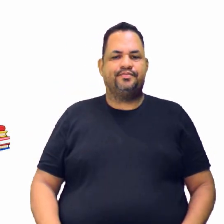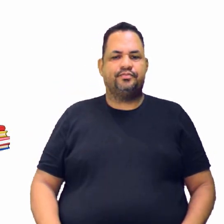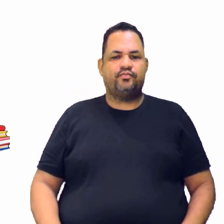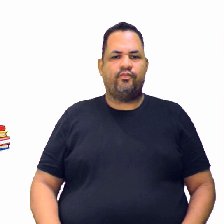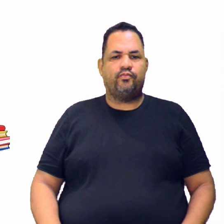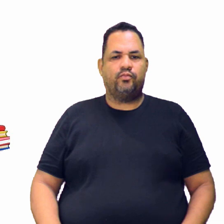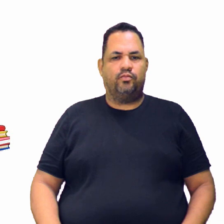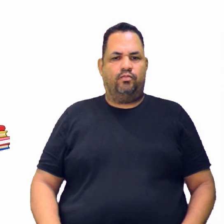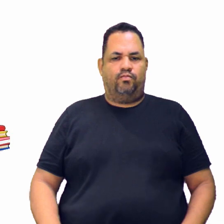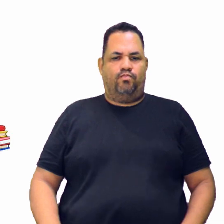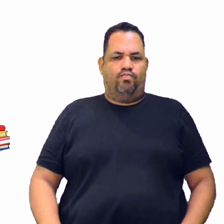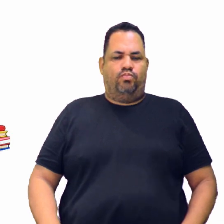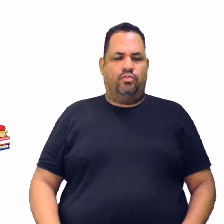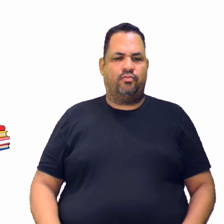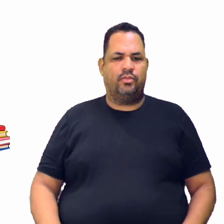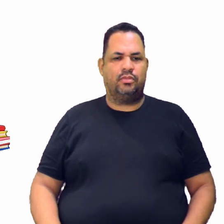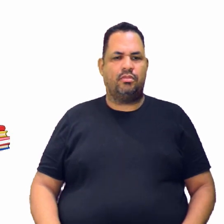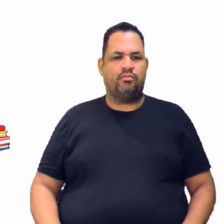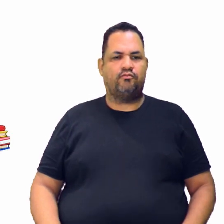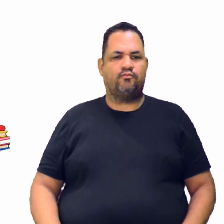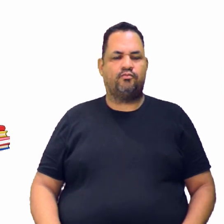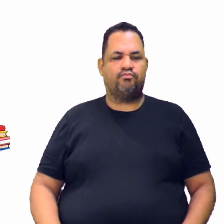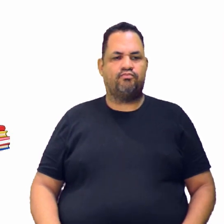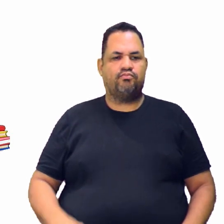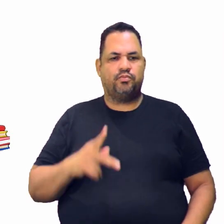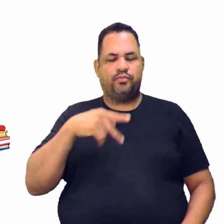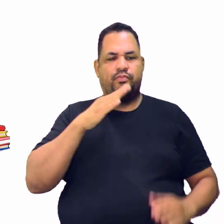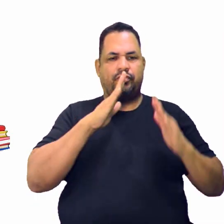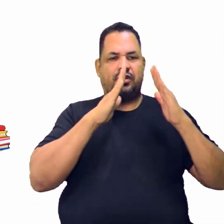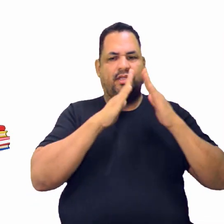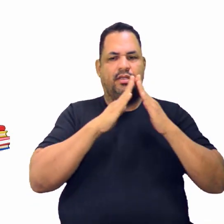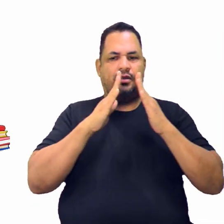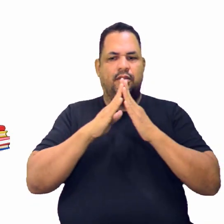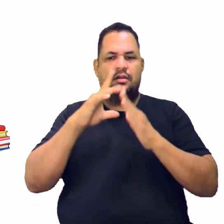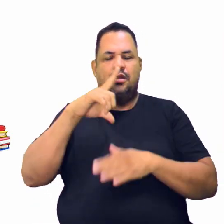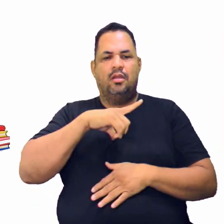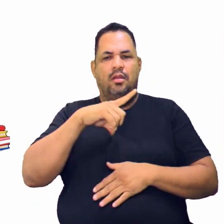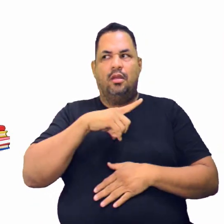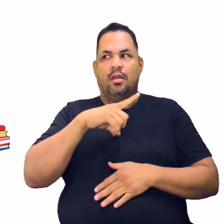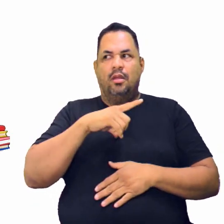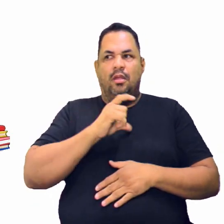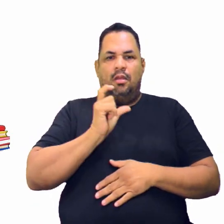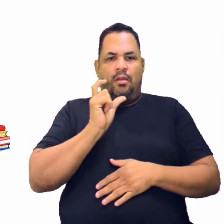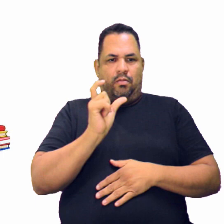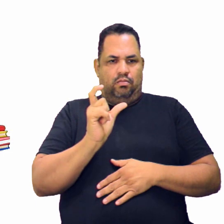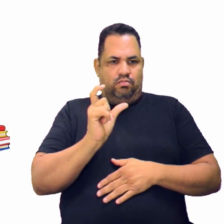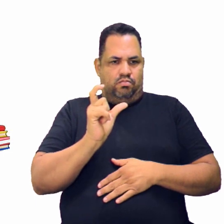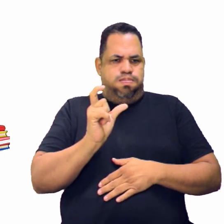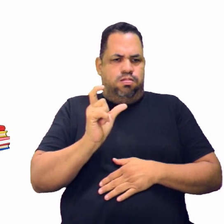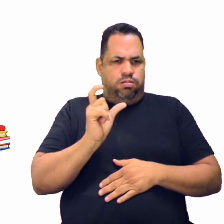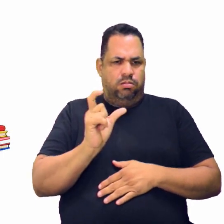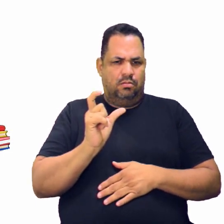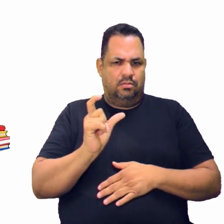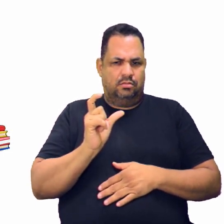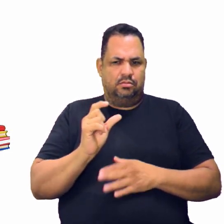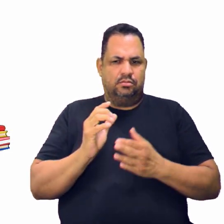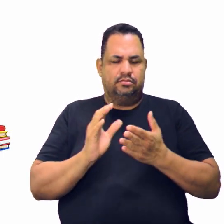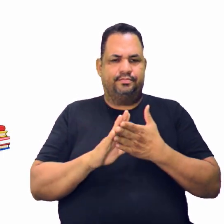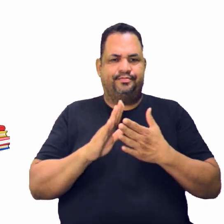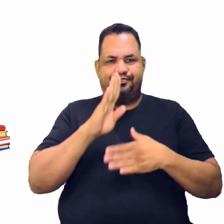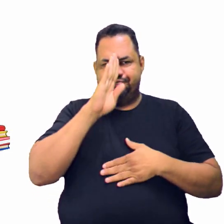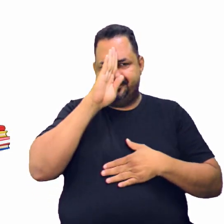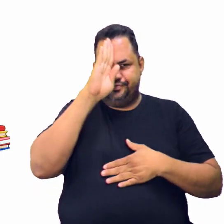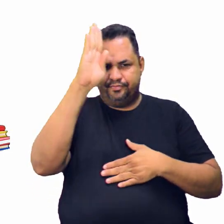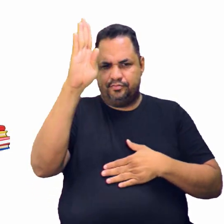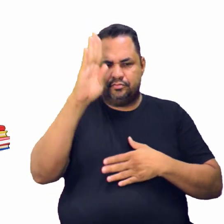colocar a canetinha aqui, ó. Estou falando do vizinho. Aqui eu tenho a palavra esse, meu e vizinho. Qual é a palavra principal?